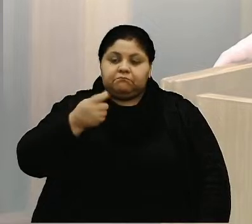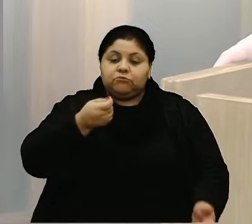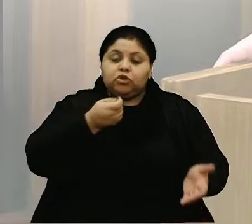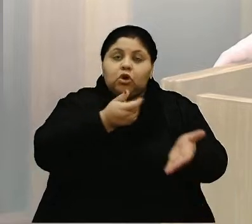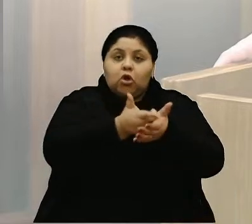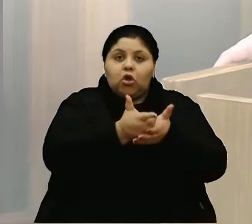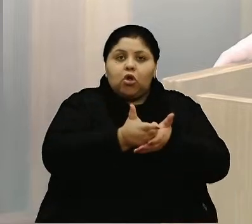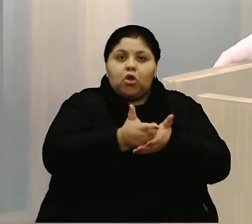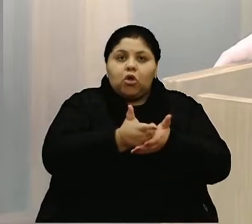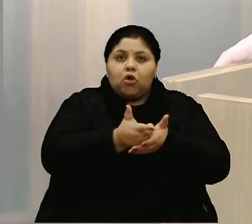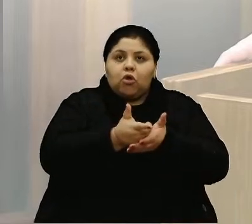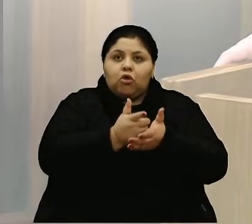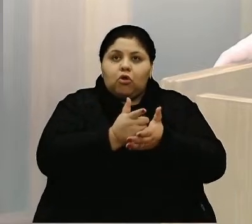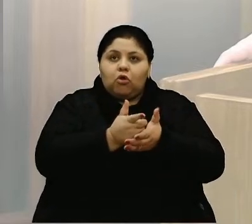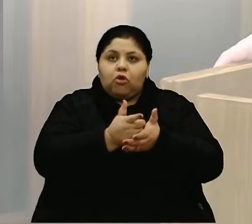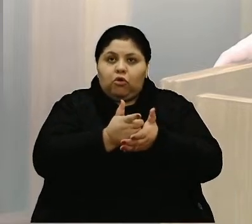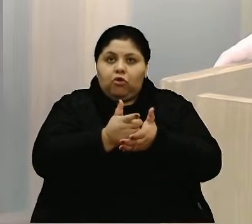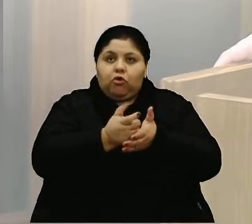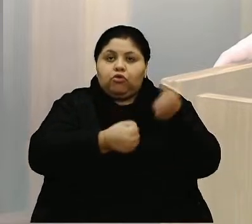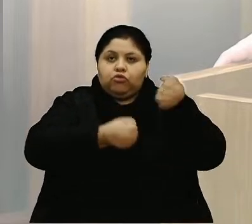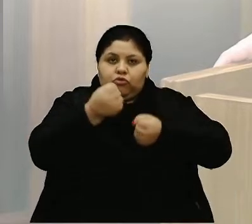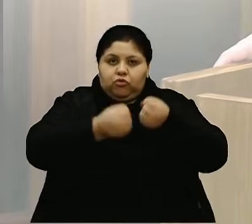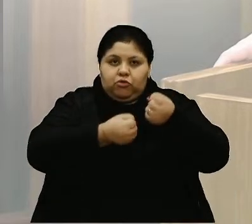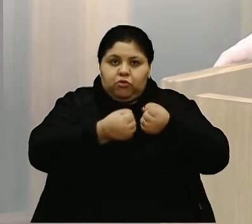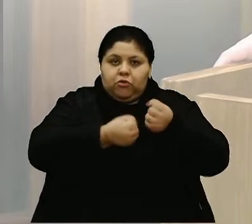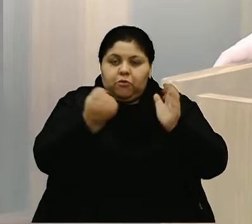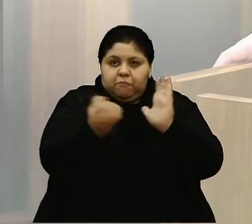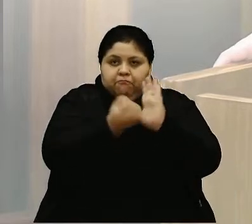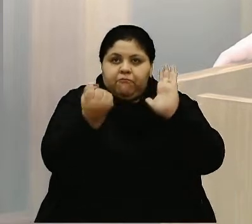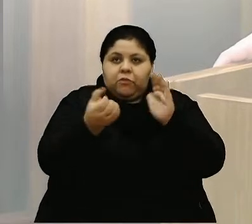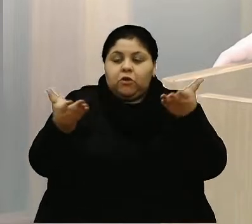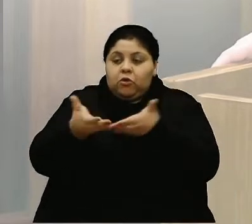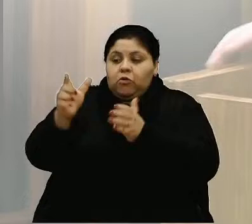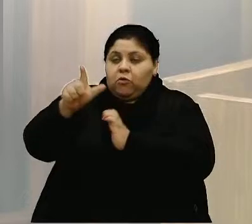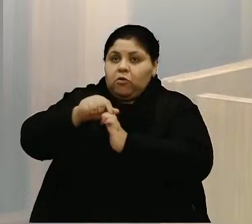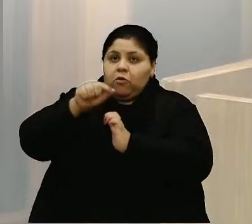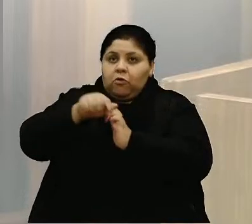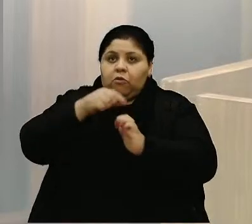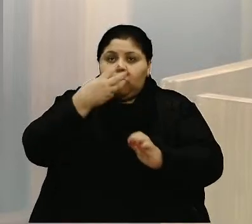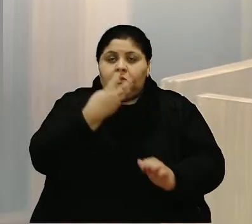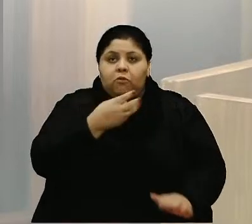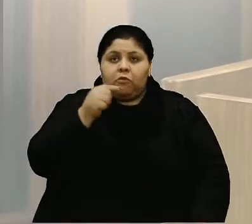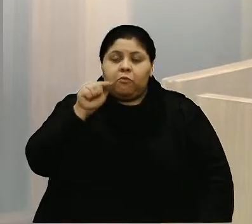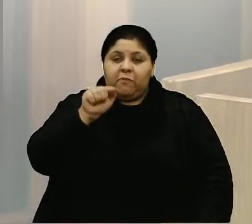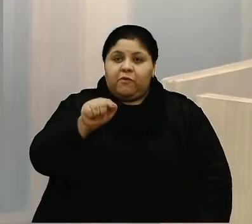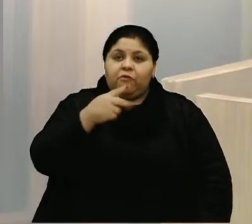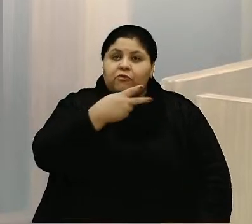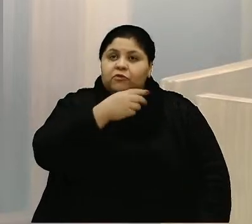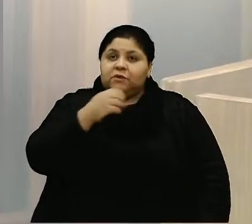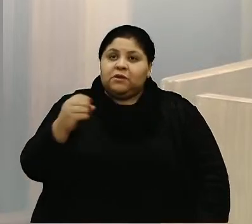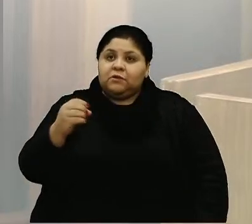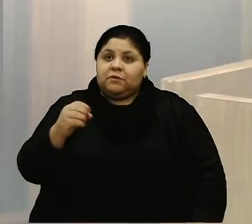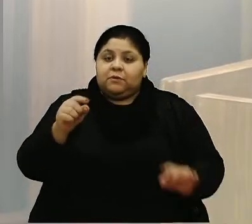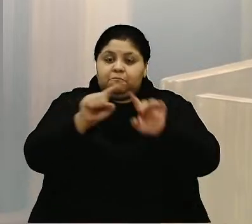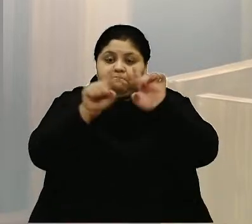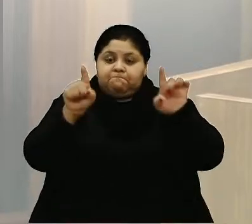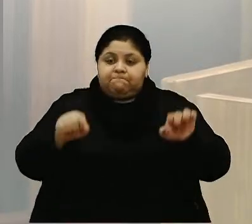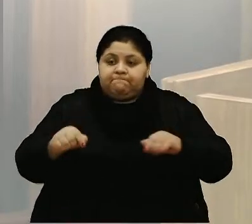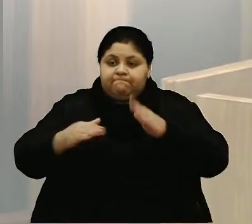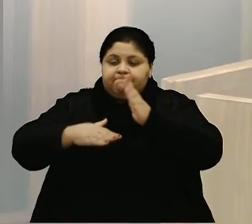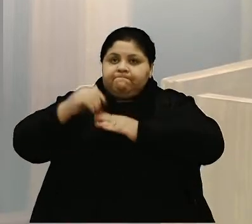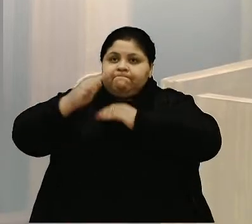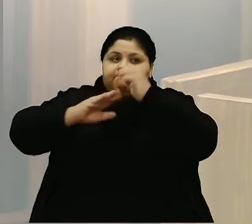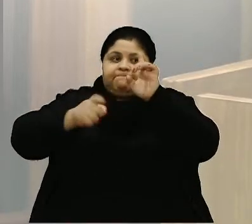e propriedade de veículos Toyota. Atualmente, a empresa conta com 3.200 metros de área construída. No mês de maio